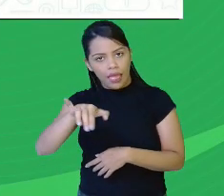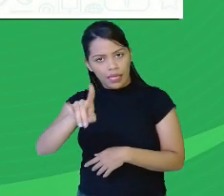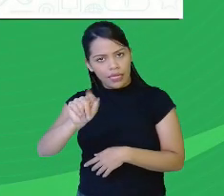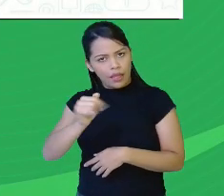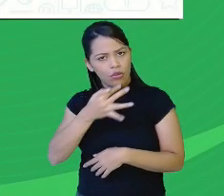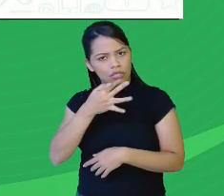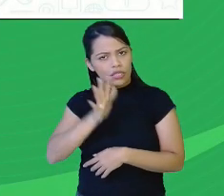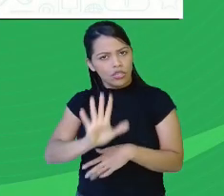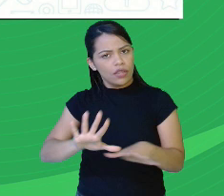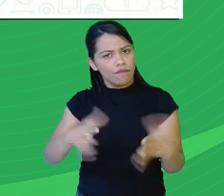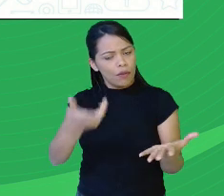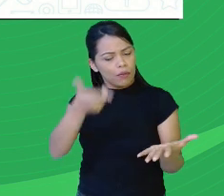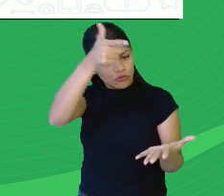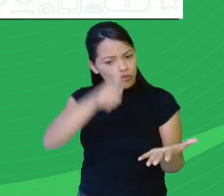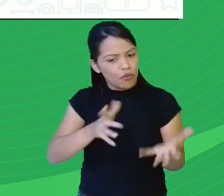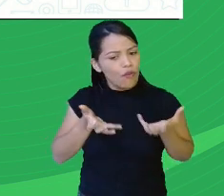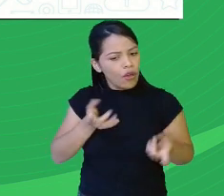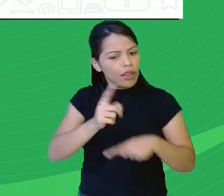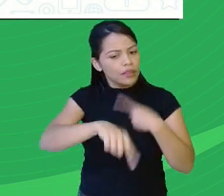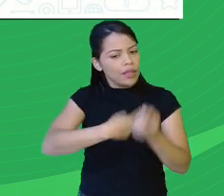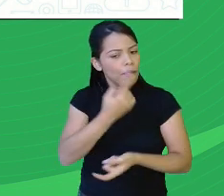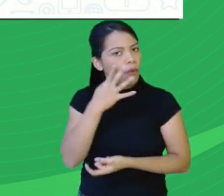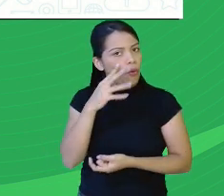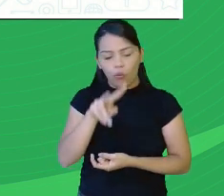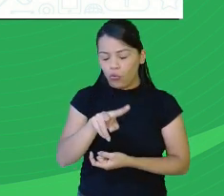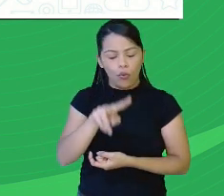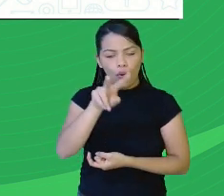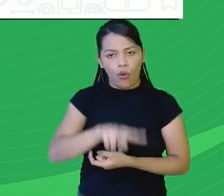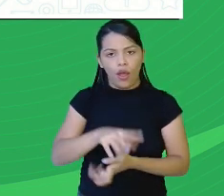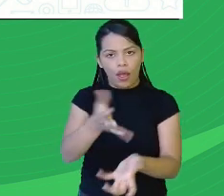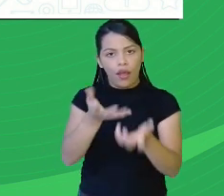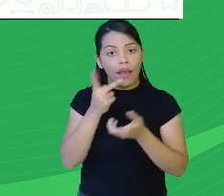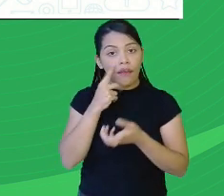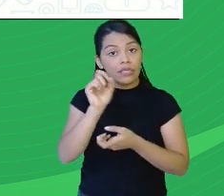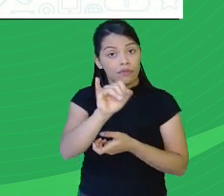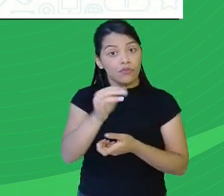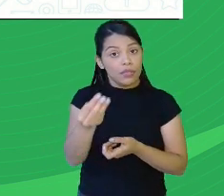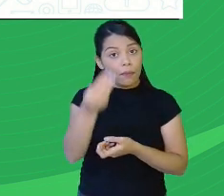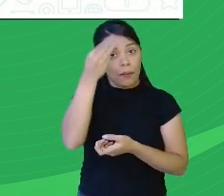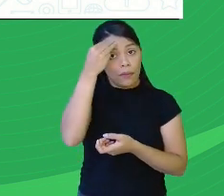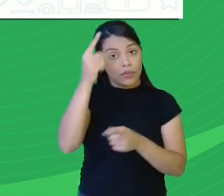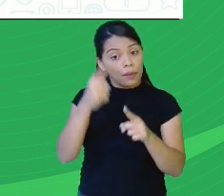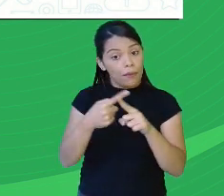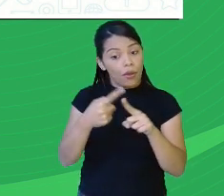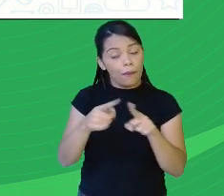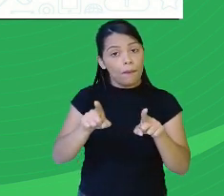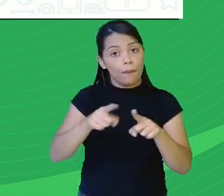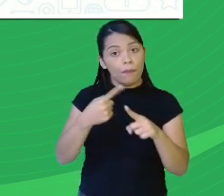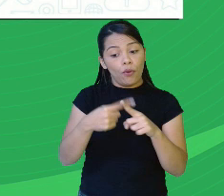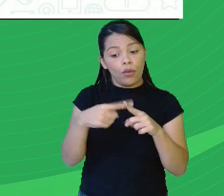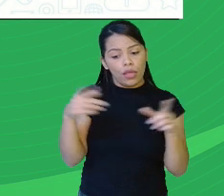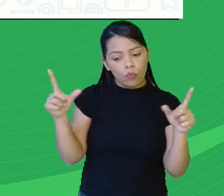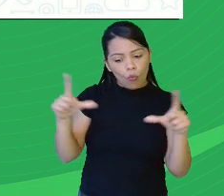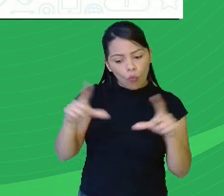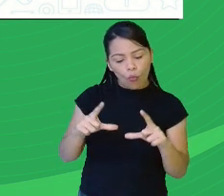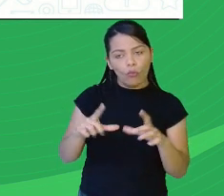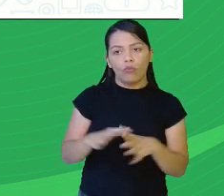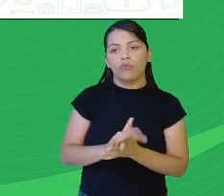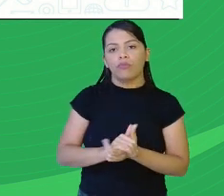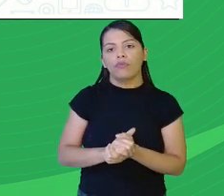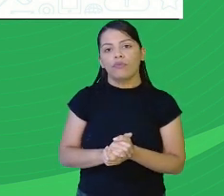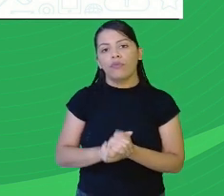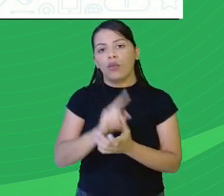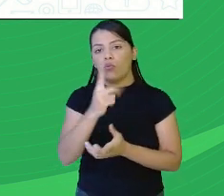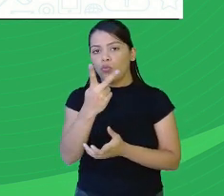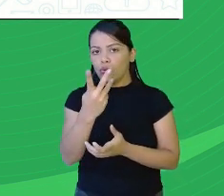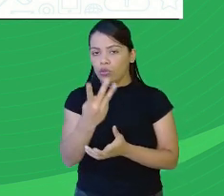repetir. Depois eu quero sem olhar, para ver se você memorizou. É pequenininha, né? E a sua memória ó, é muito boa. Vamos lá, mais uma vez.